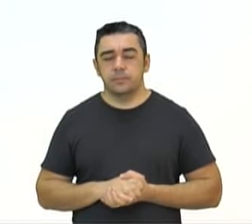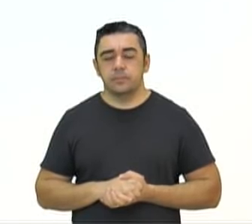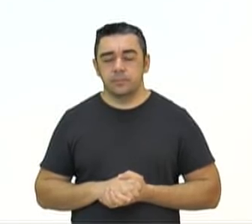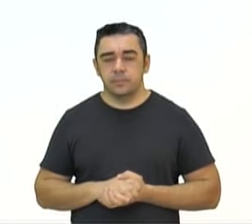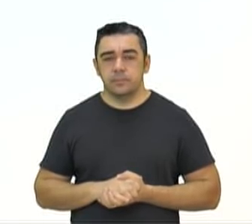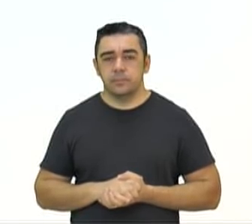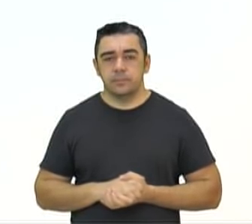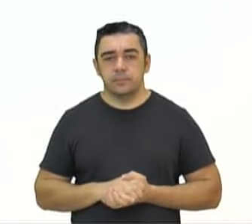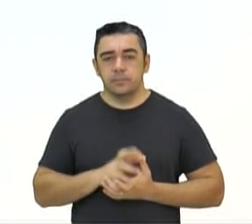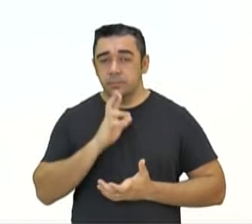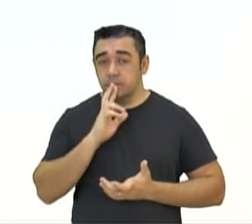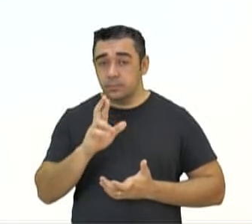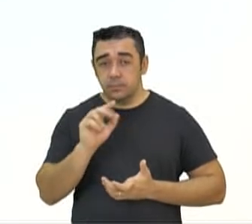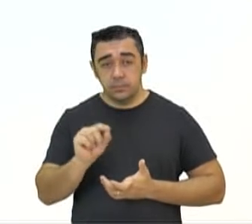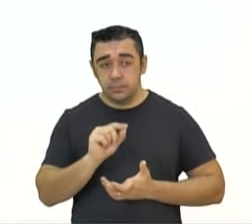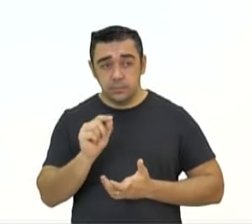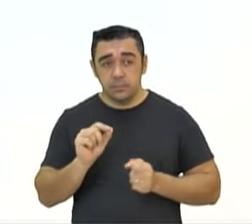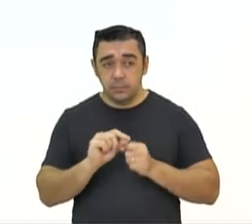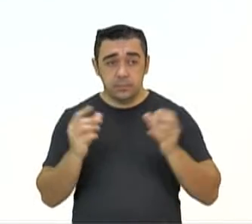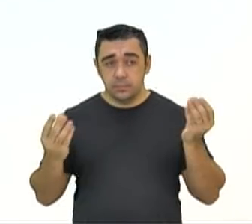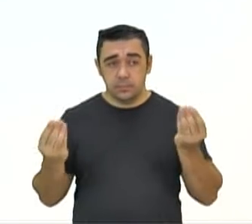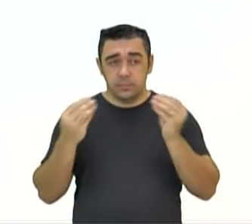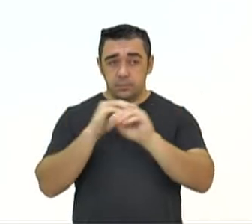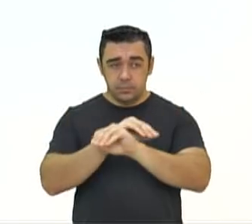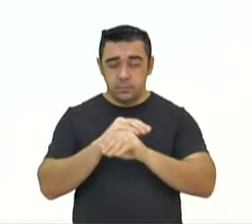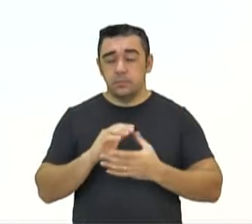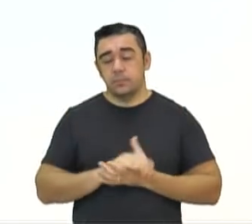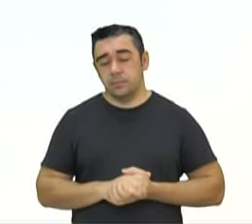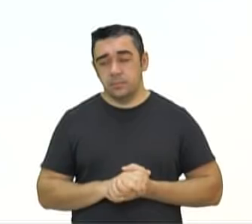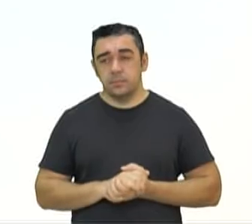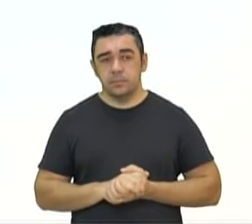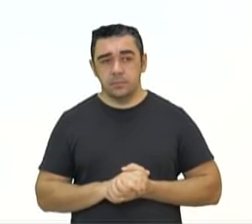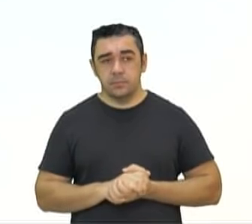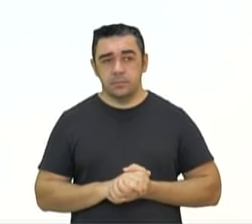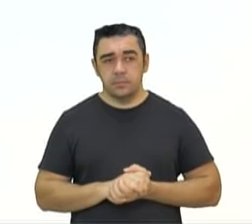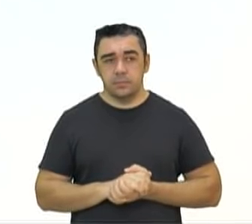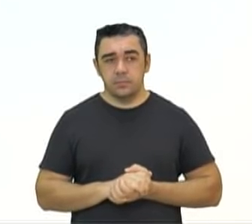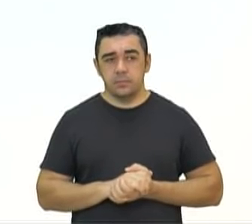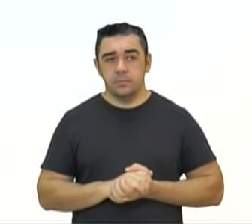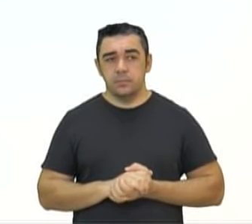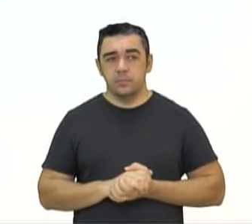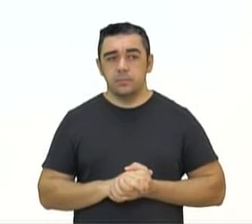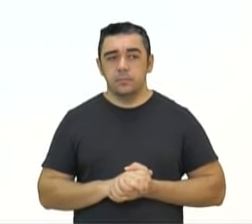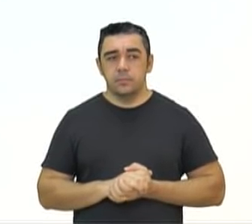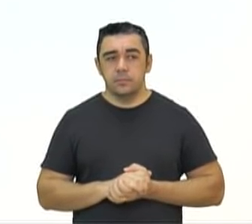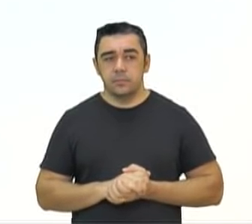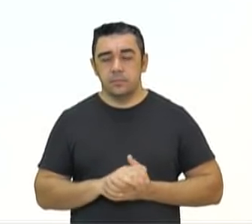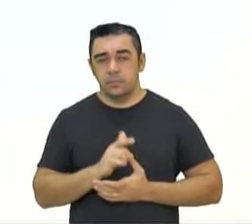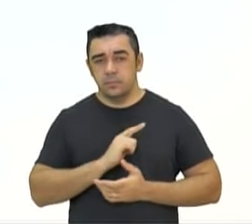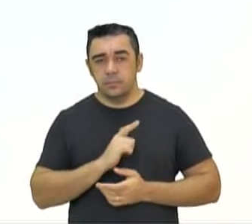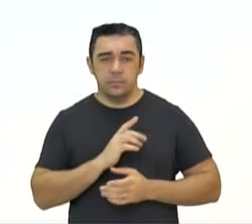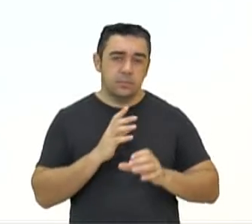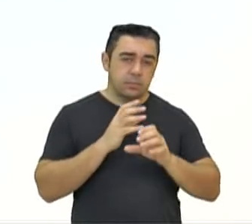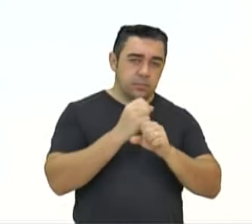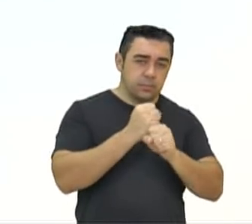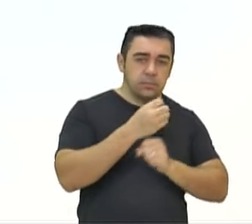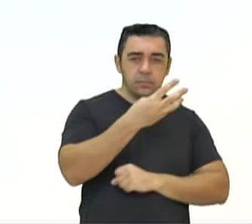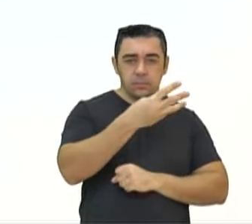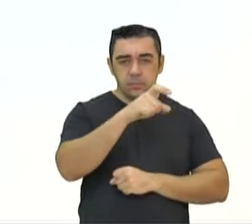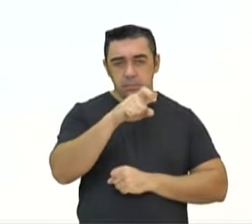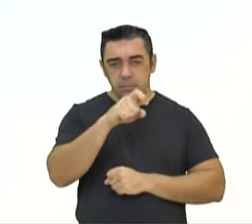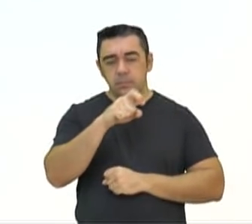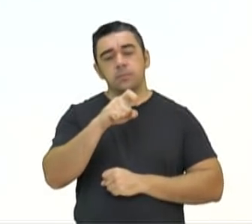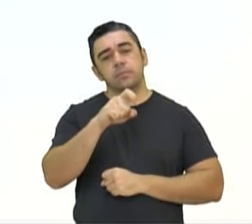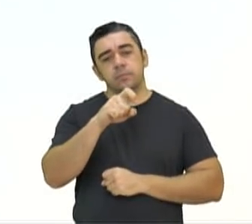a 12. Uma equação do primeiro grau, letra para um lado, número para o outro, vai nos resultar em